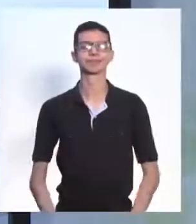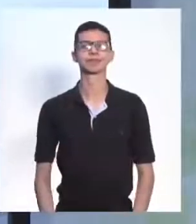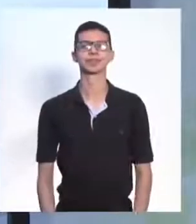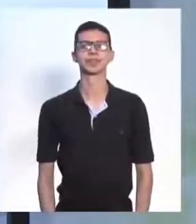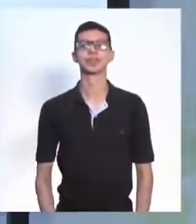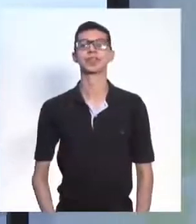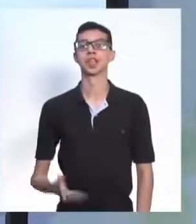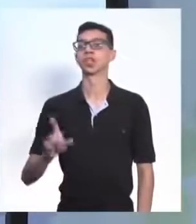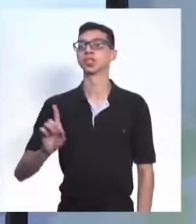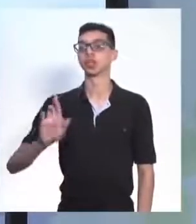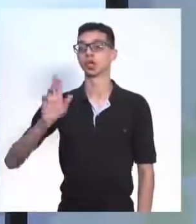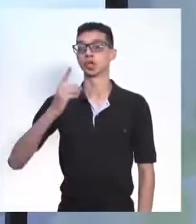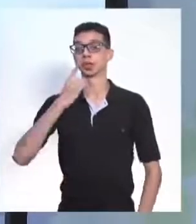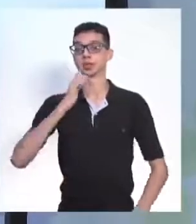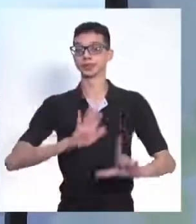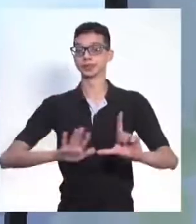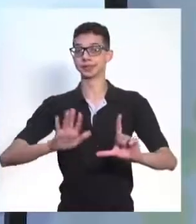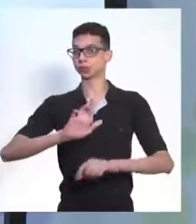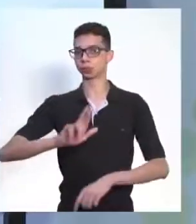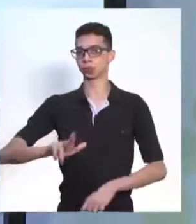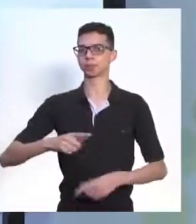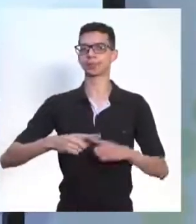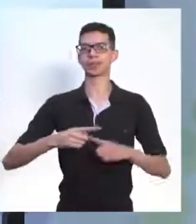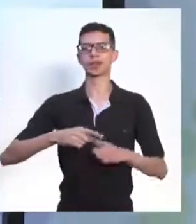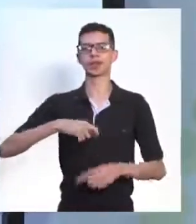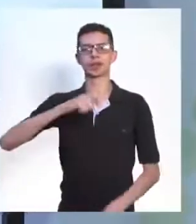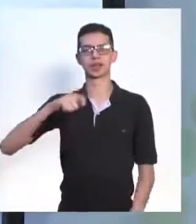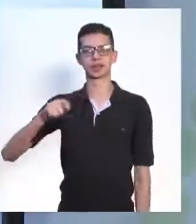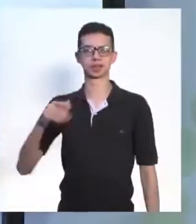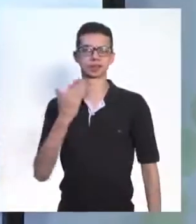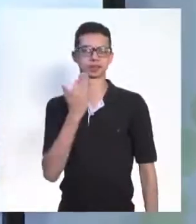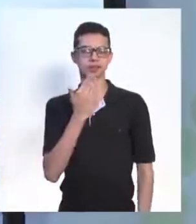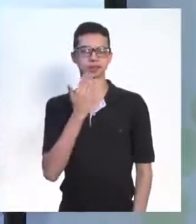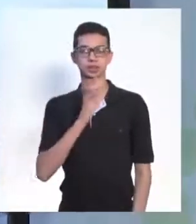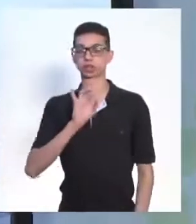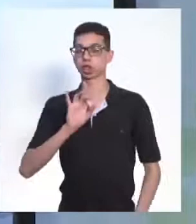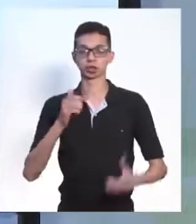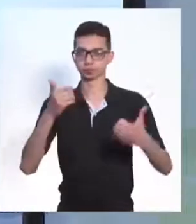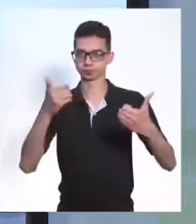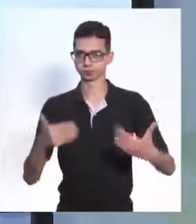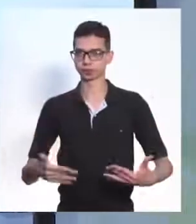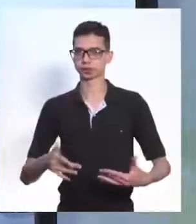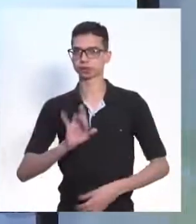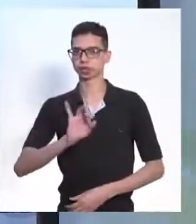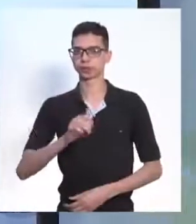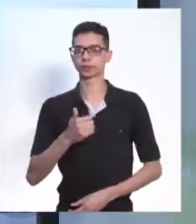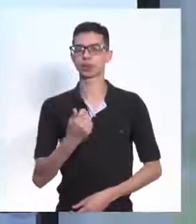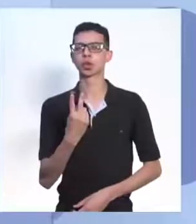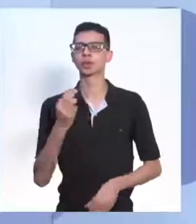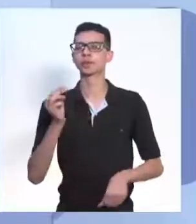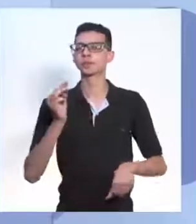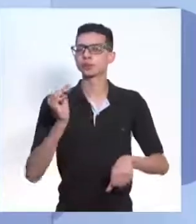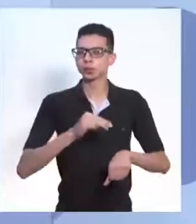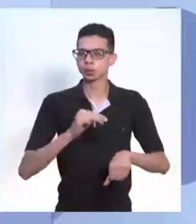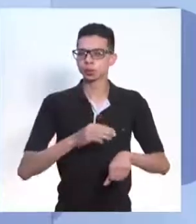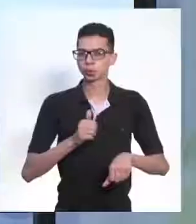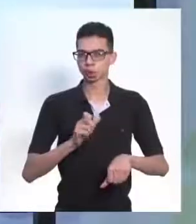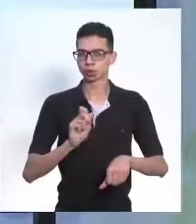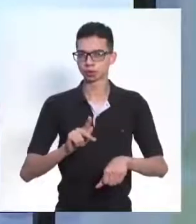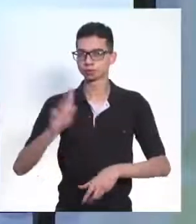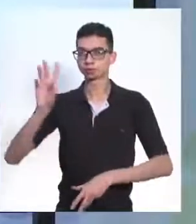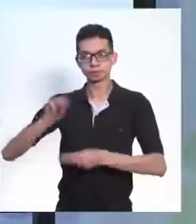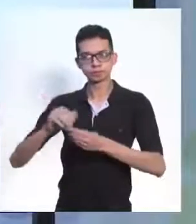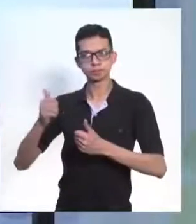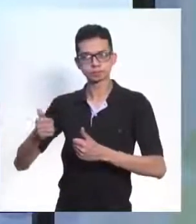Diretor, não é essa tela aqui que vai ficar para eles não, toda arriscadinha, tá? Porque a mamata é só para explicar. Gente, 2 minutos? Fechado.